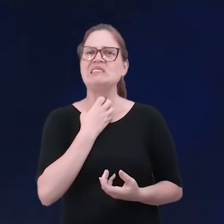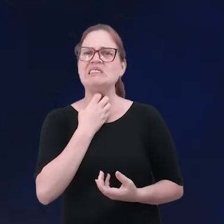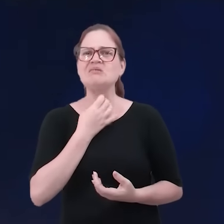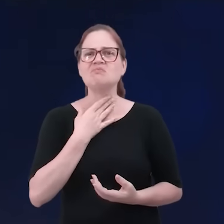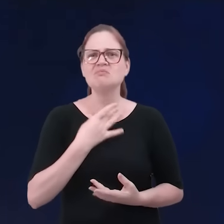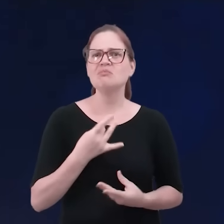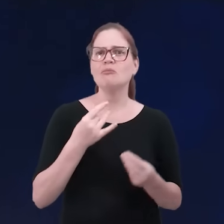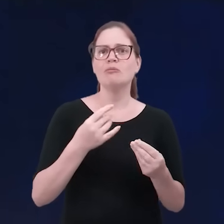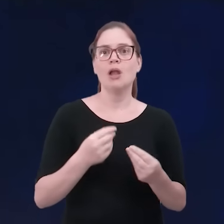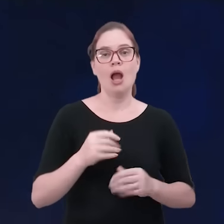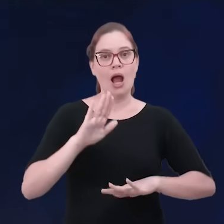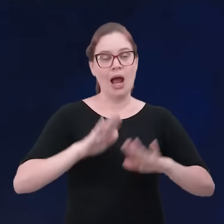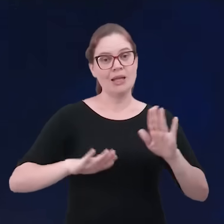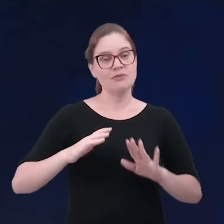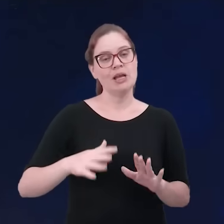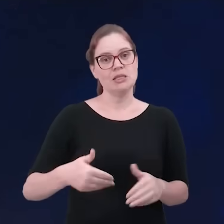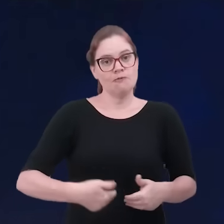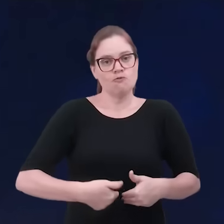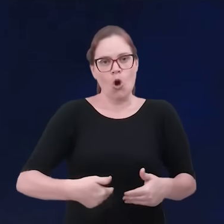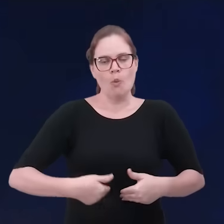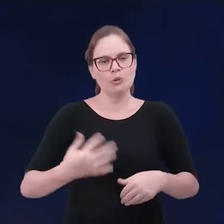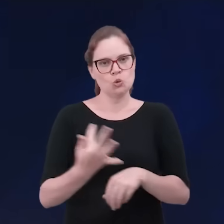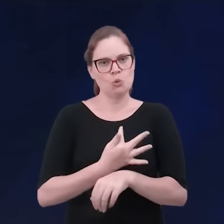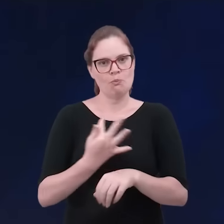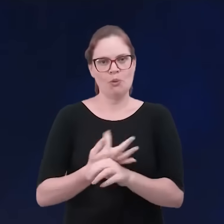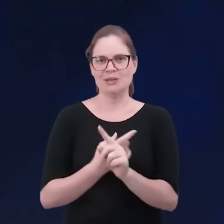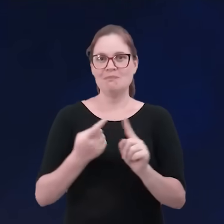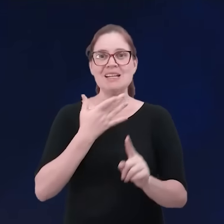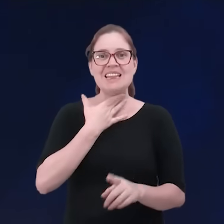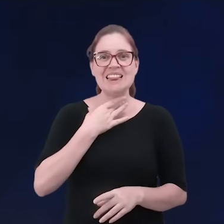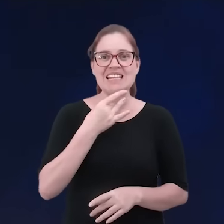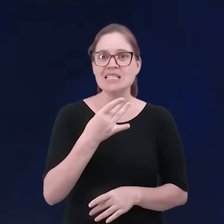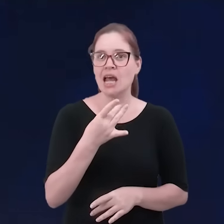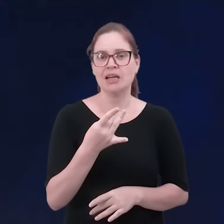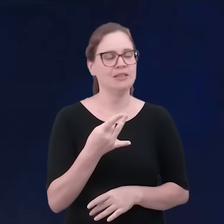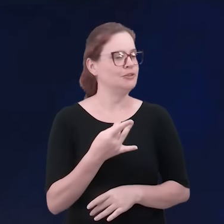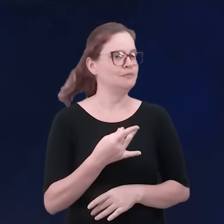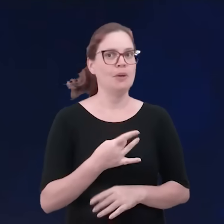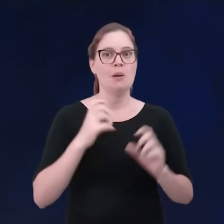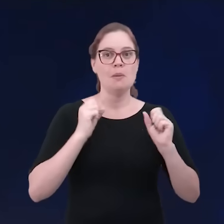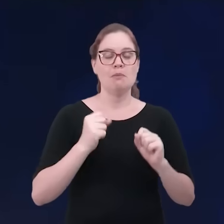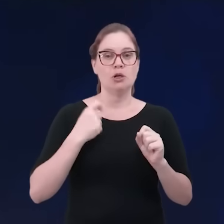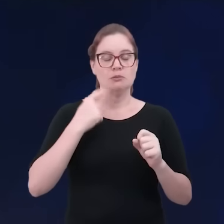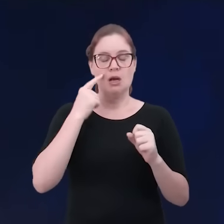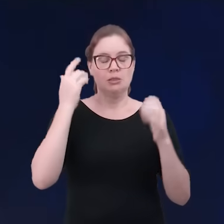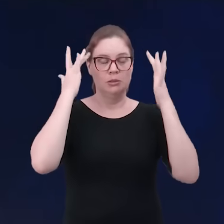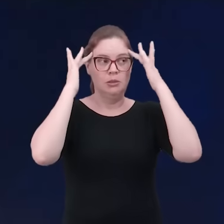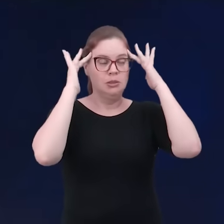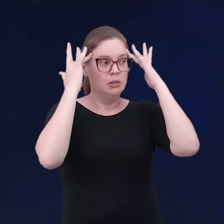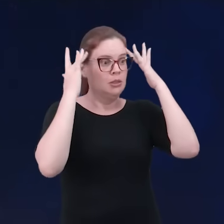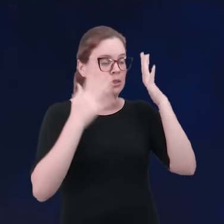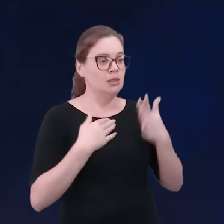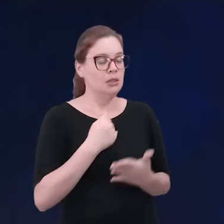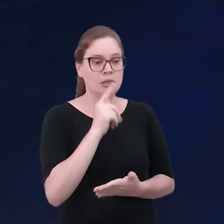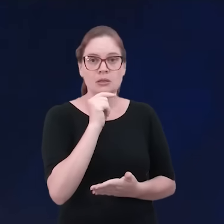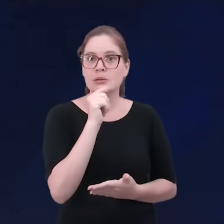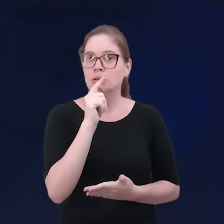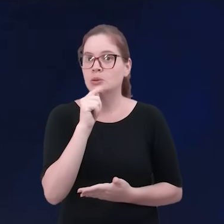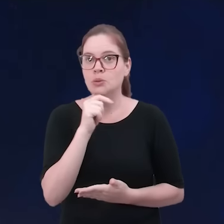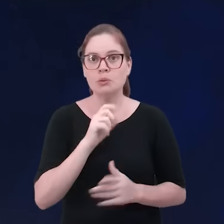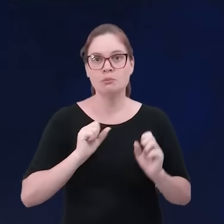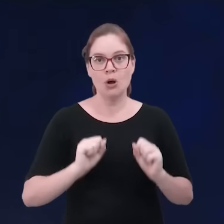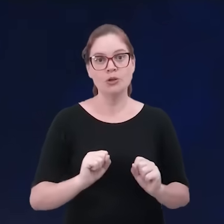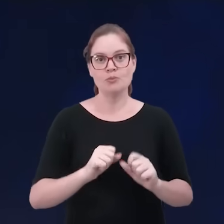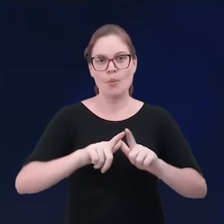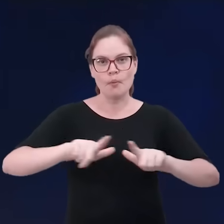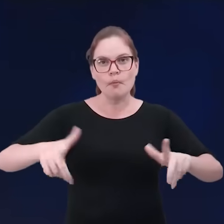até mesmo de resistir à fome, mas a sede pode levá-lo até a loucura. No deserto,